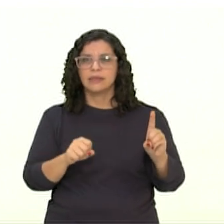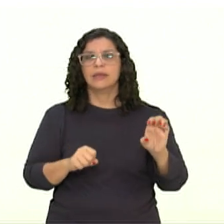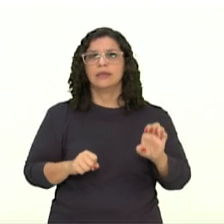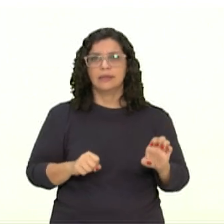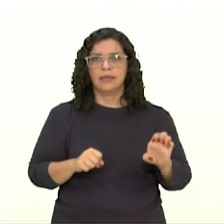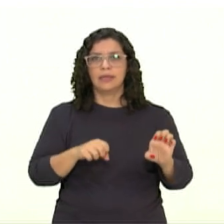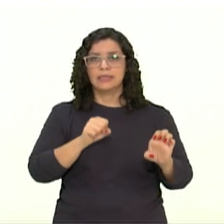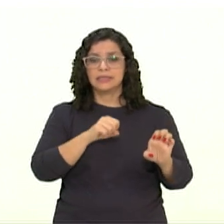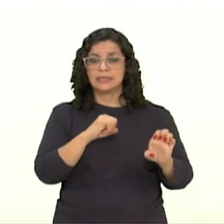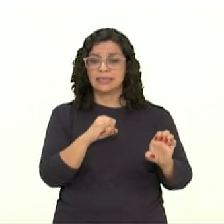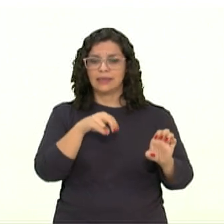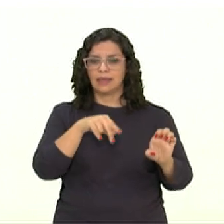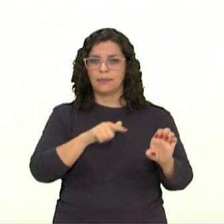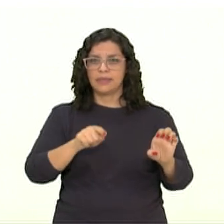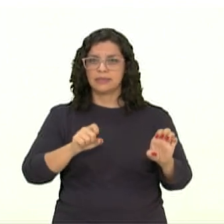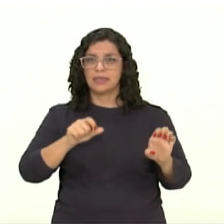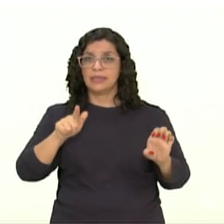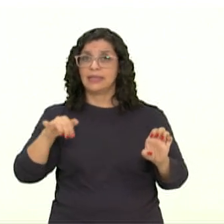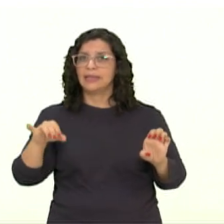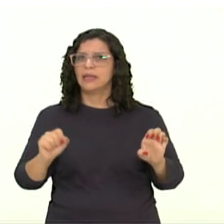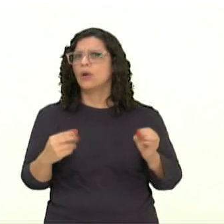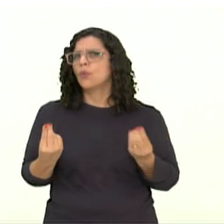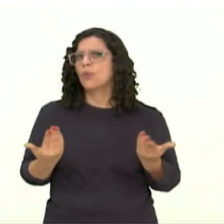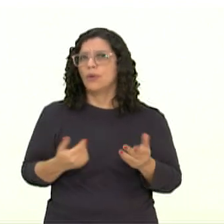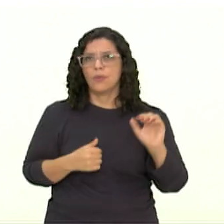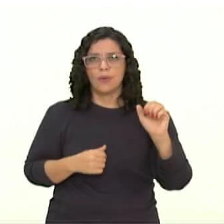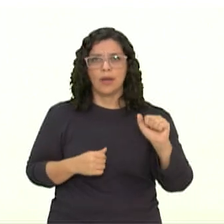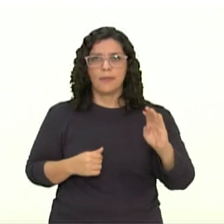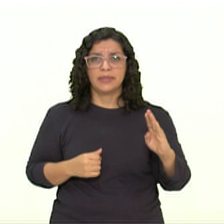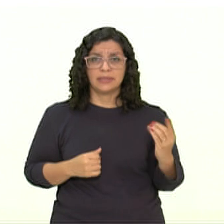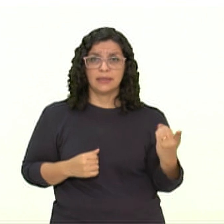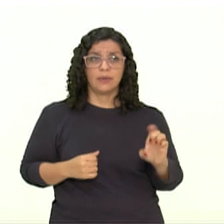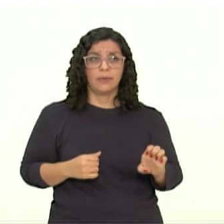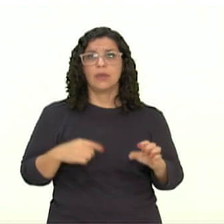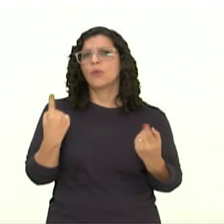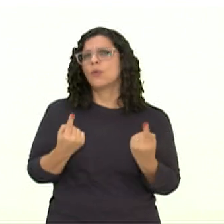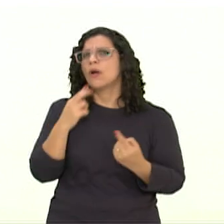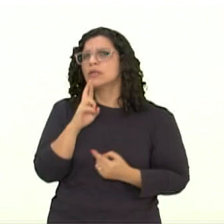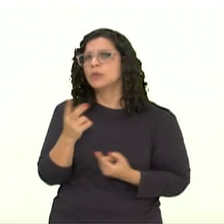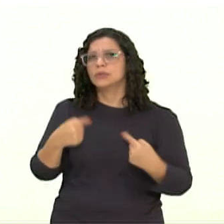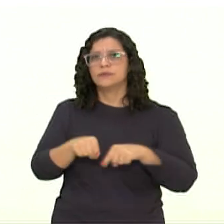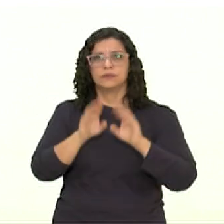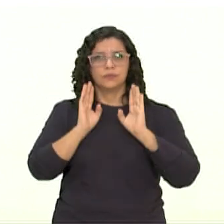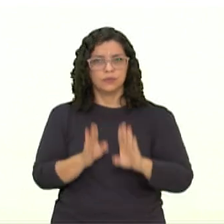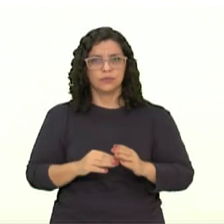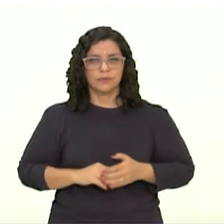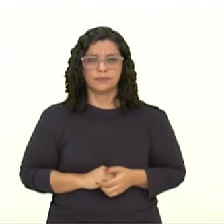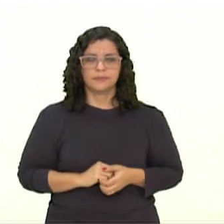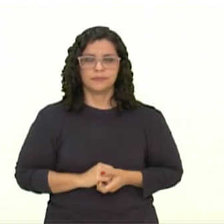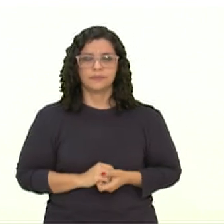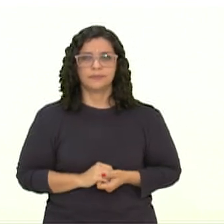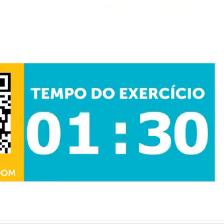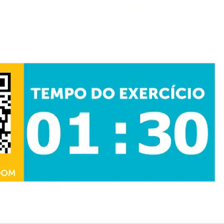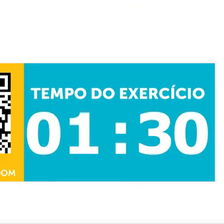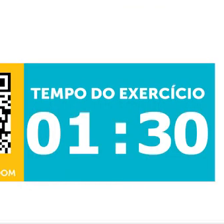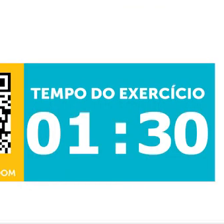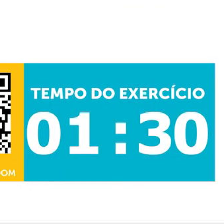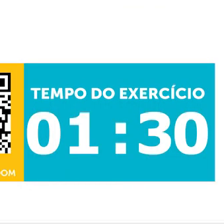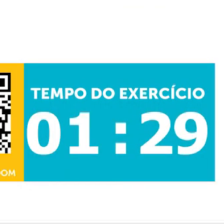letra E, as sinapses e as células da glia. Tá, gente? Então, mais um tempinho para vocês tentarem resolver essa, a gente já volta a ver se vocês acertaram.